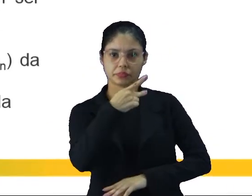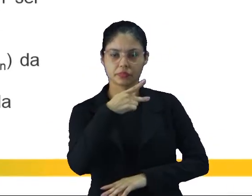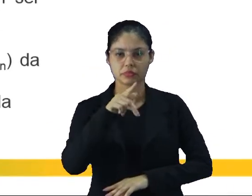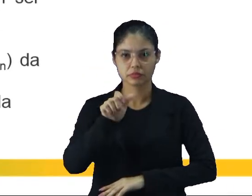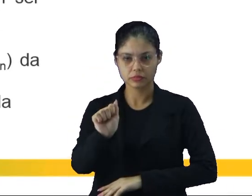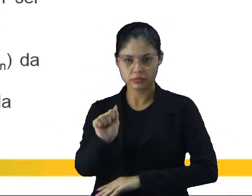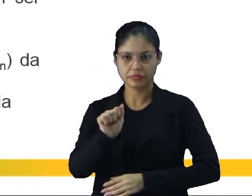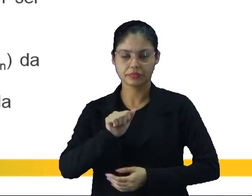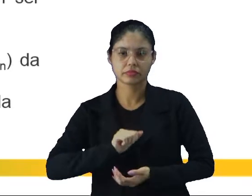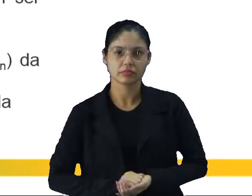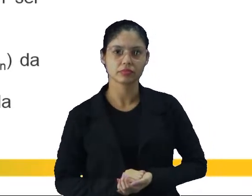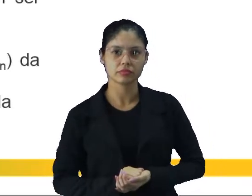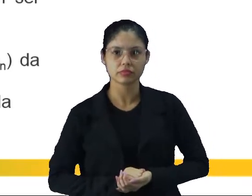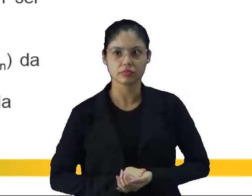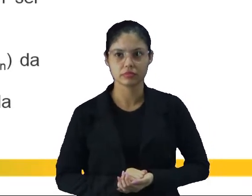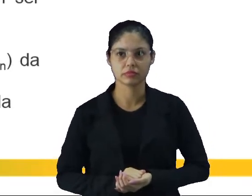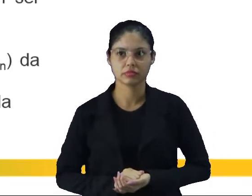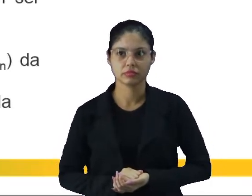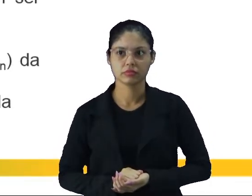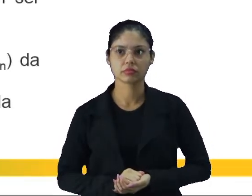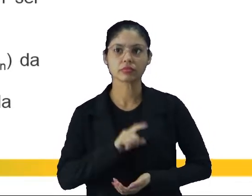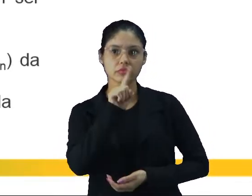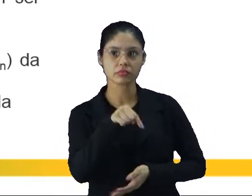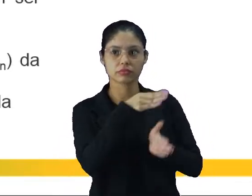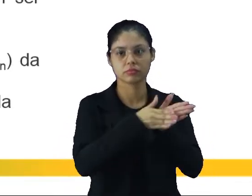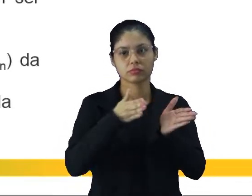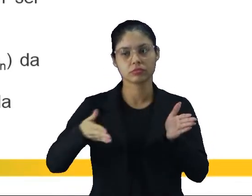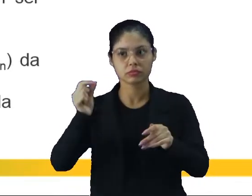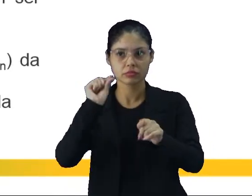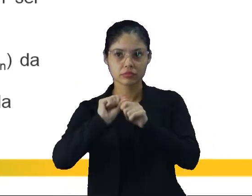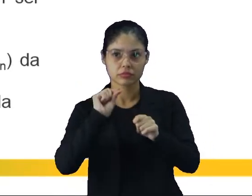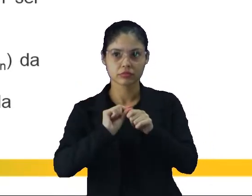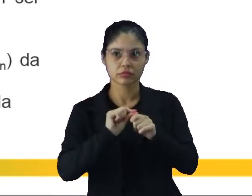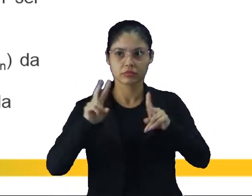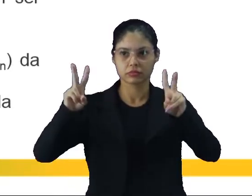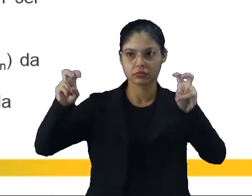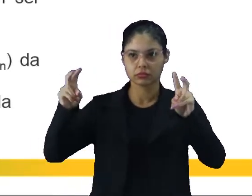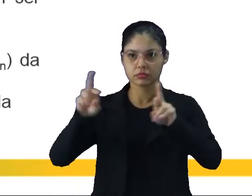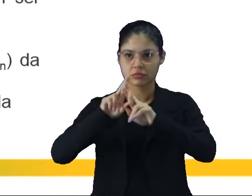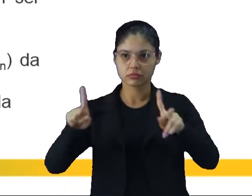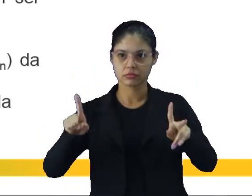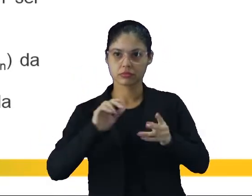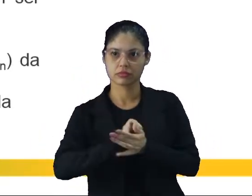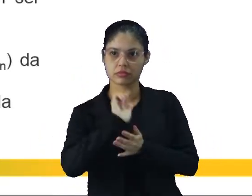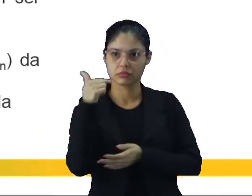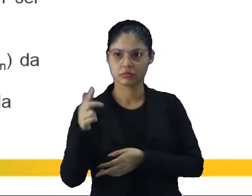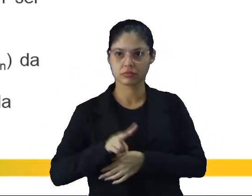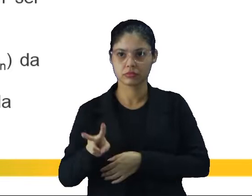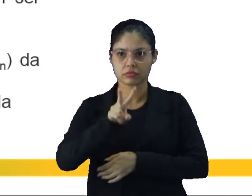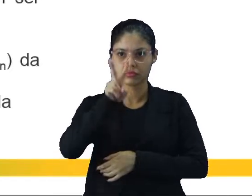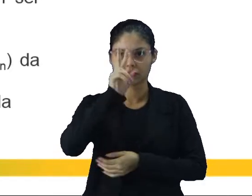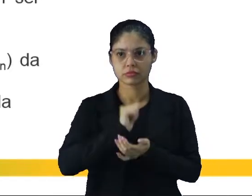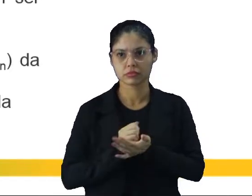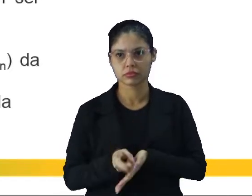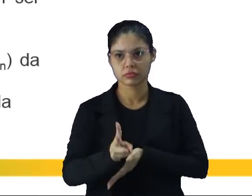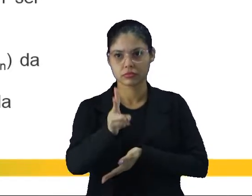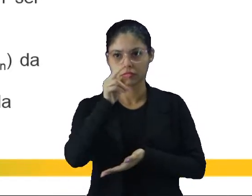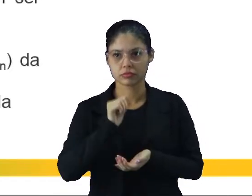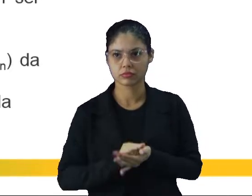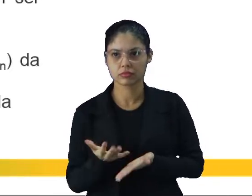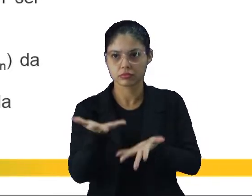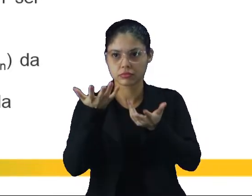PA? Uma progressão aritmética é uma sequência formada por termos que se diferenciam um do outro por um